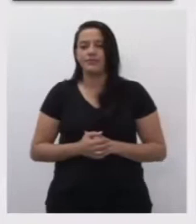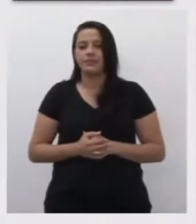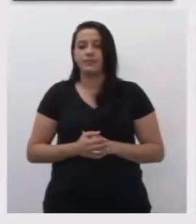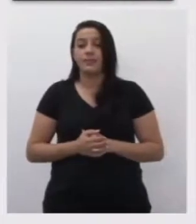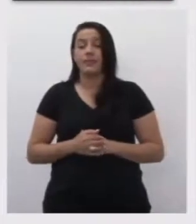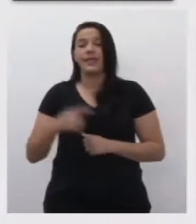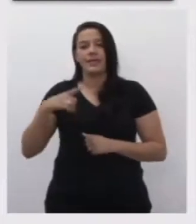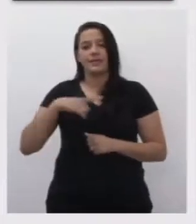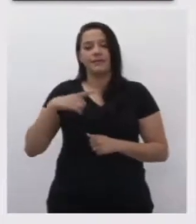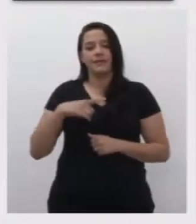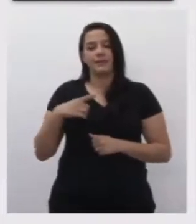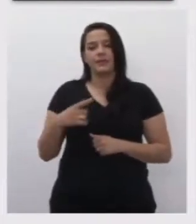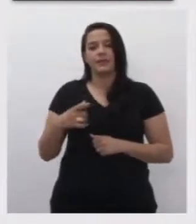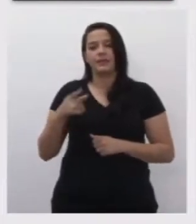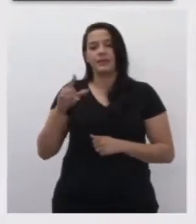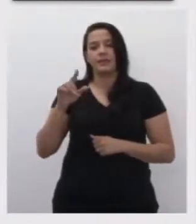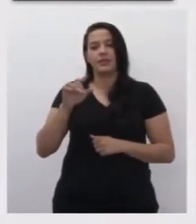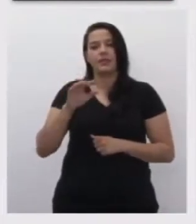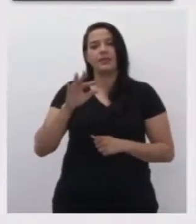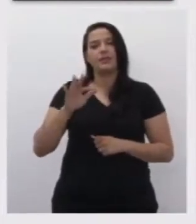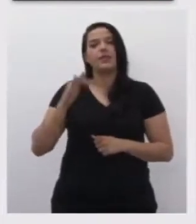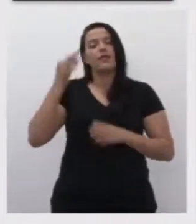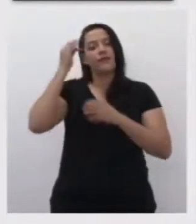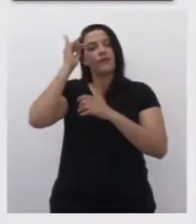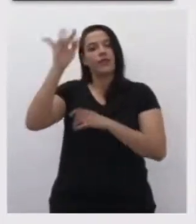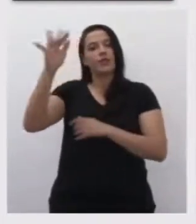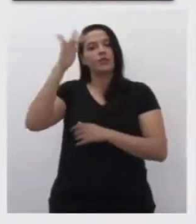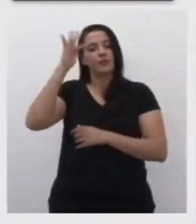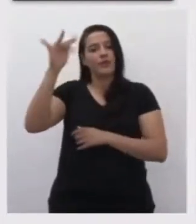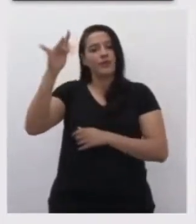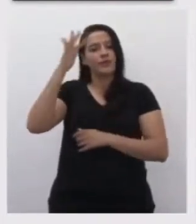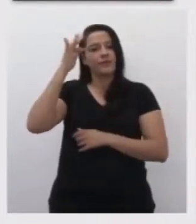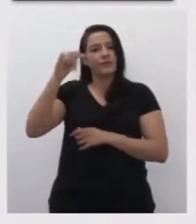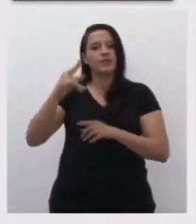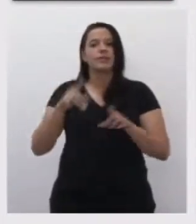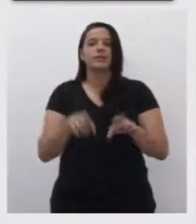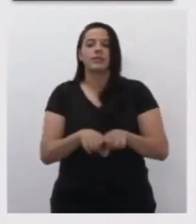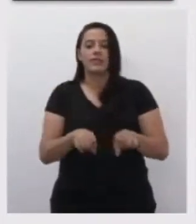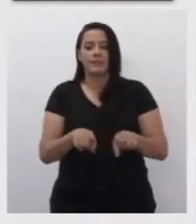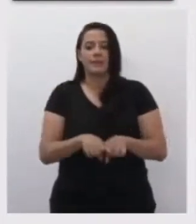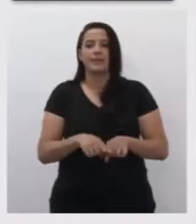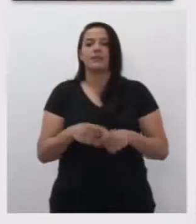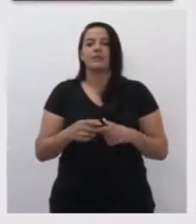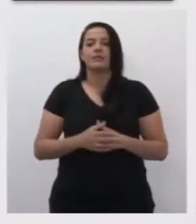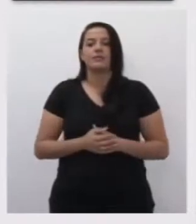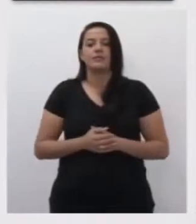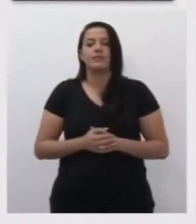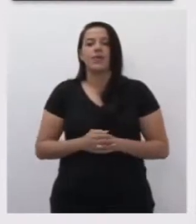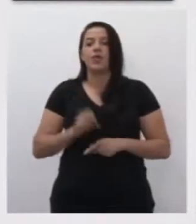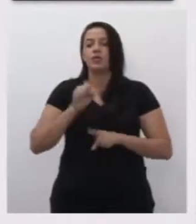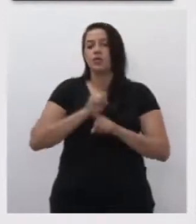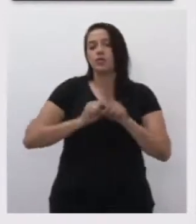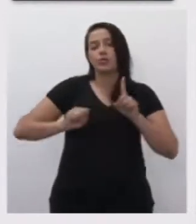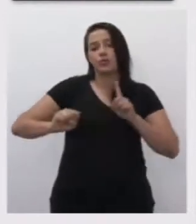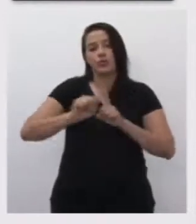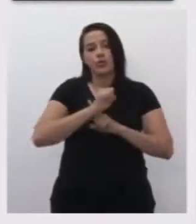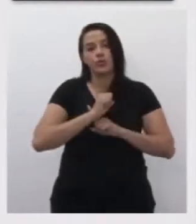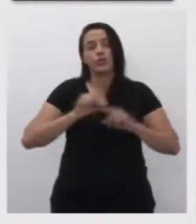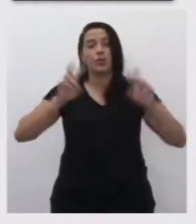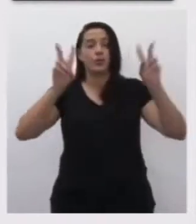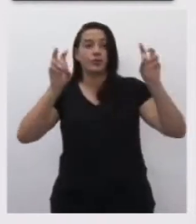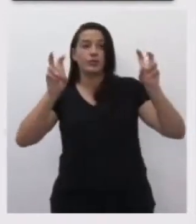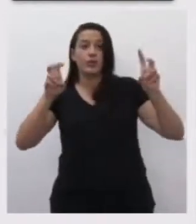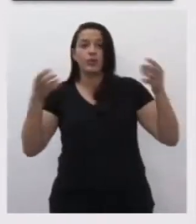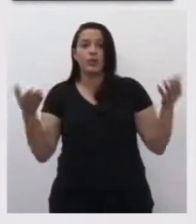Filosofia, sociologia, aula de atualidades, que é uma disciplina super cobrada no Enem, né? Então, quais são os temas que estão sendo